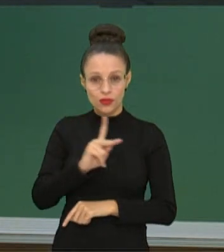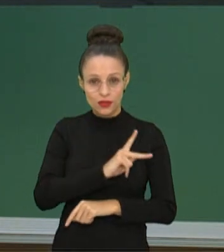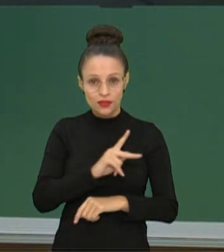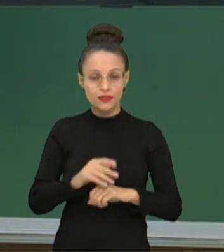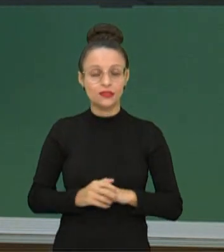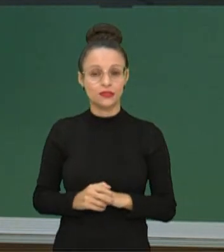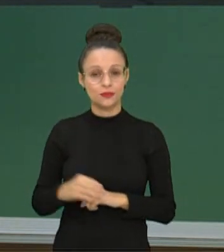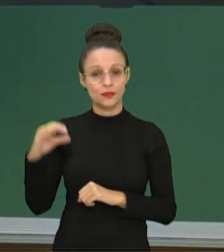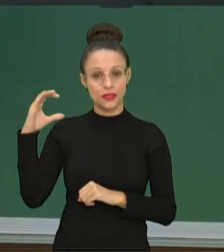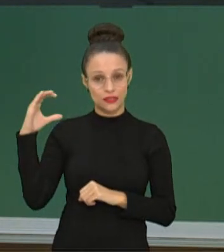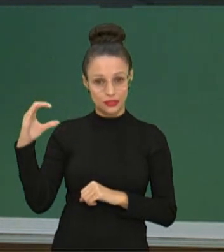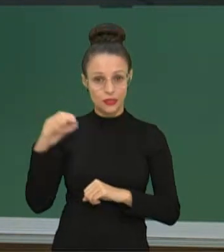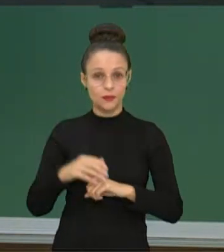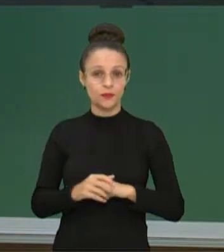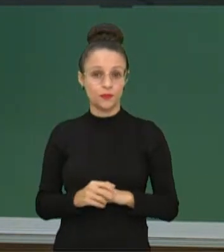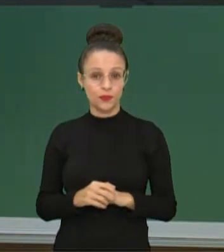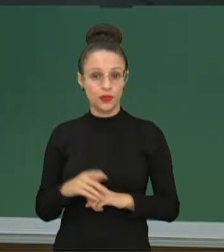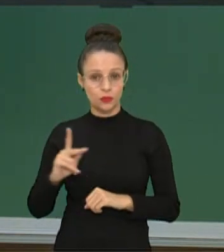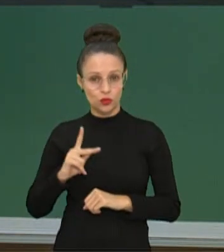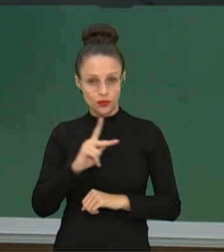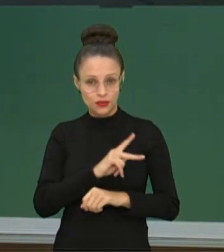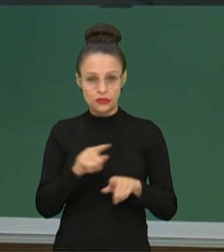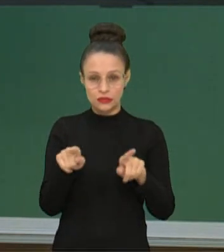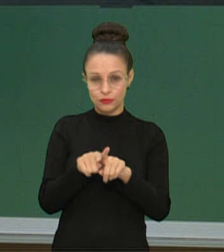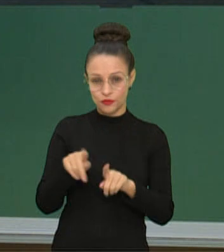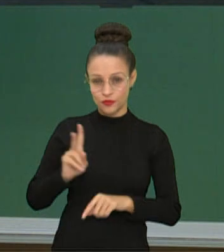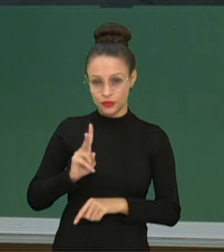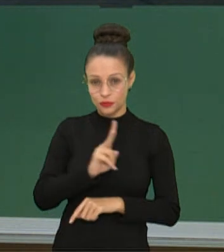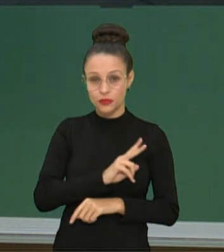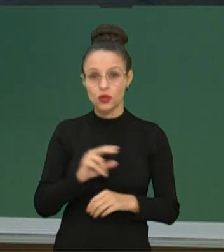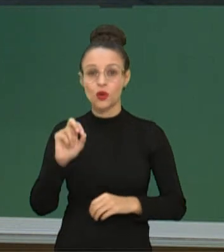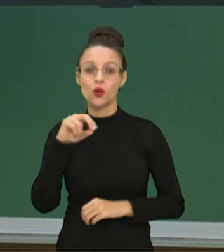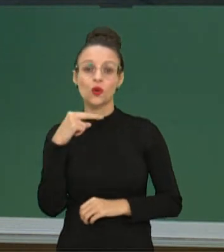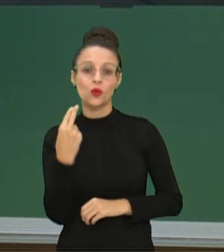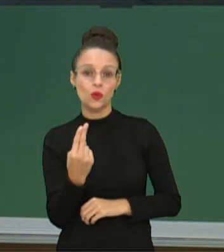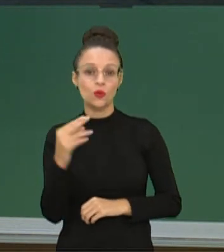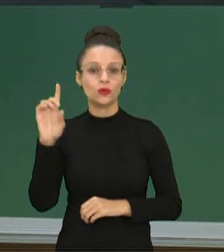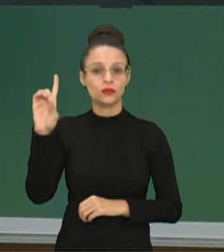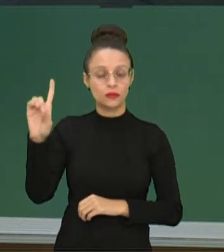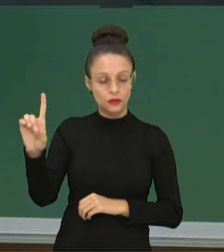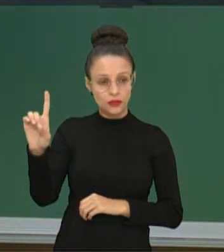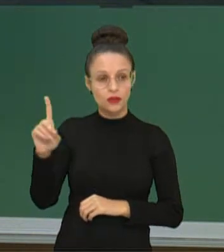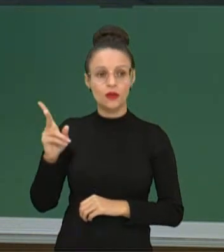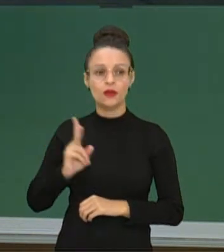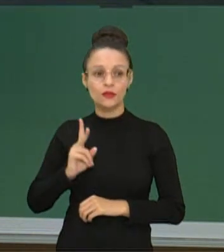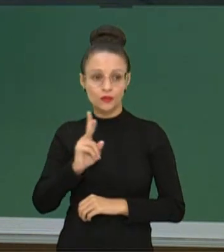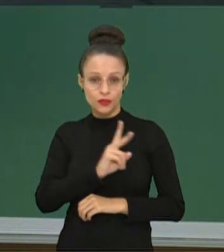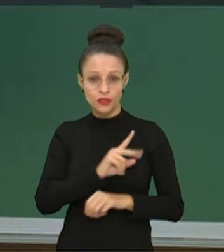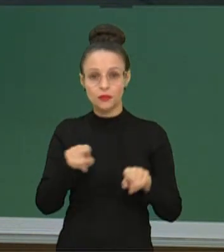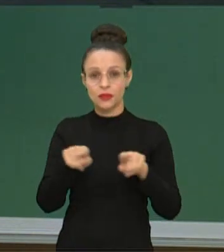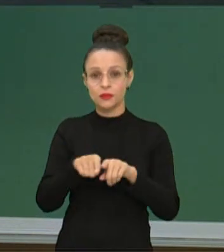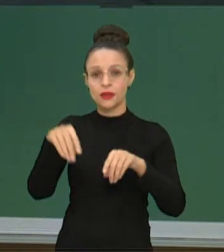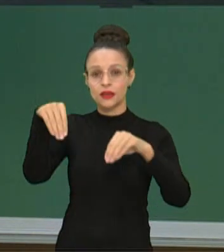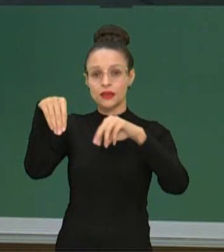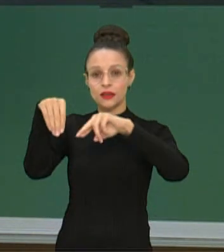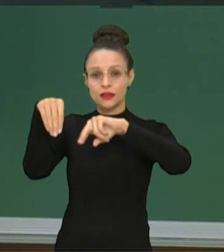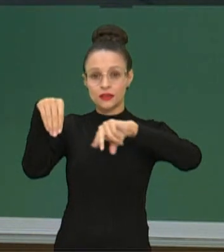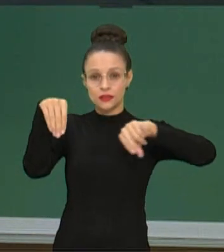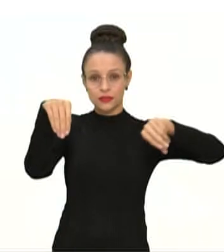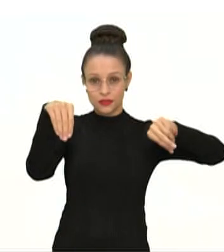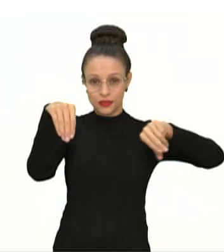alternativa C, as proteínas e as vitaminas. Ou a alternativa D, as vitaminas e os sais